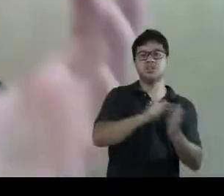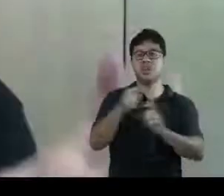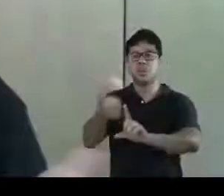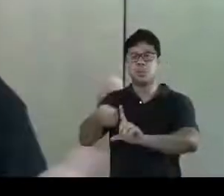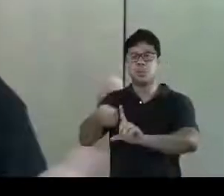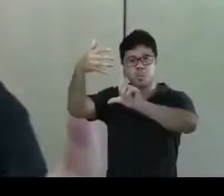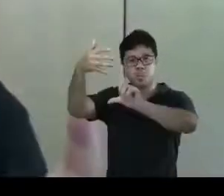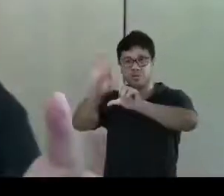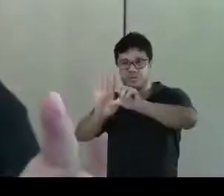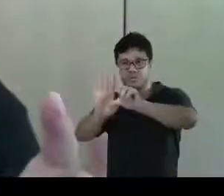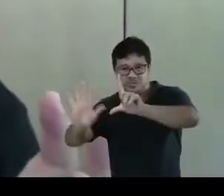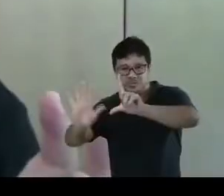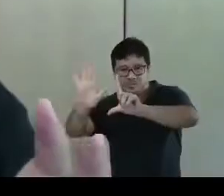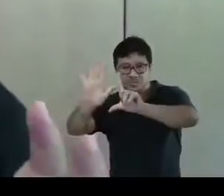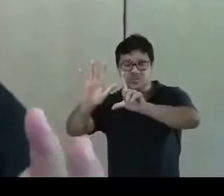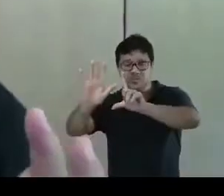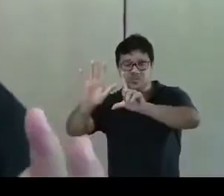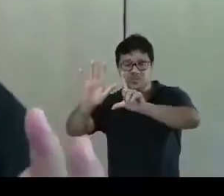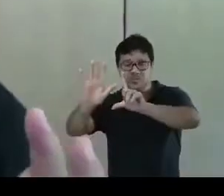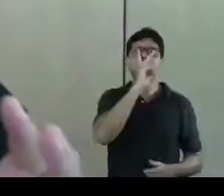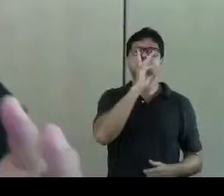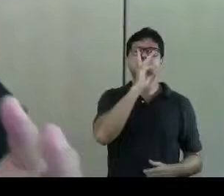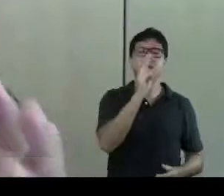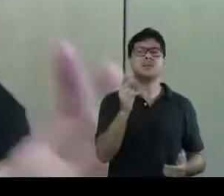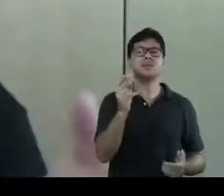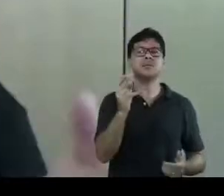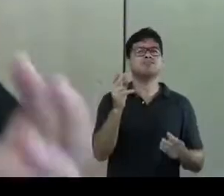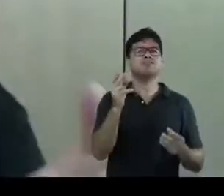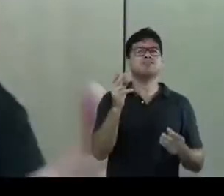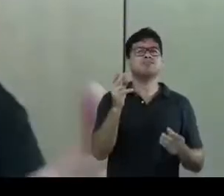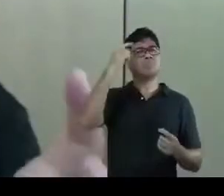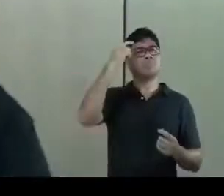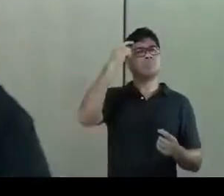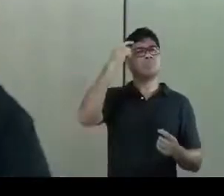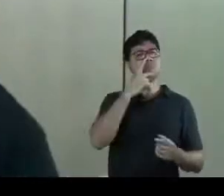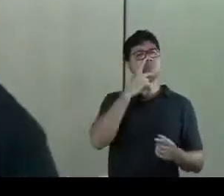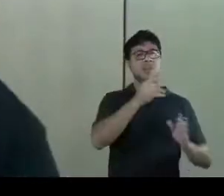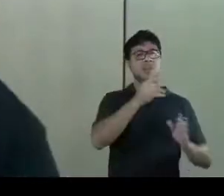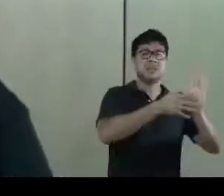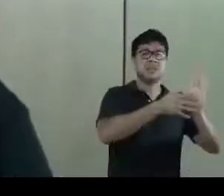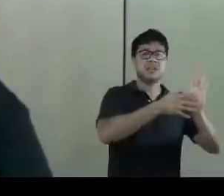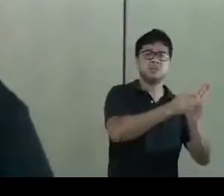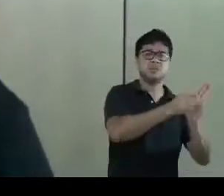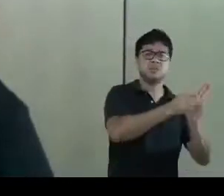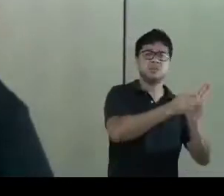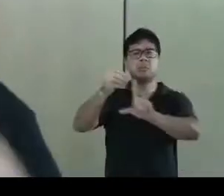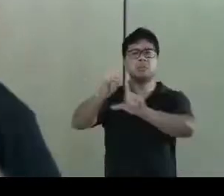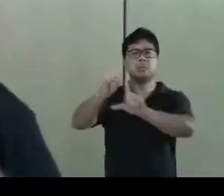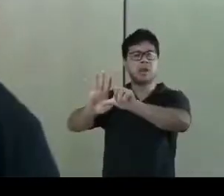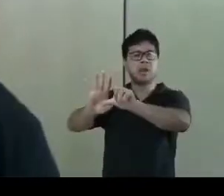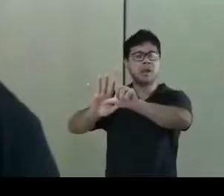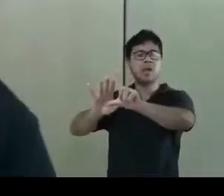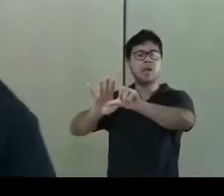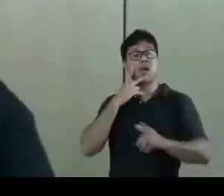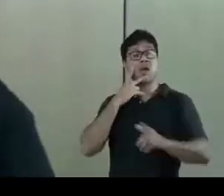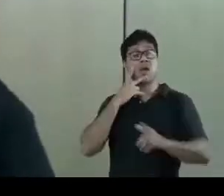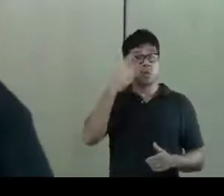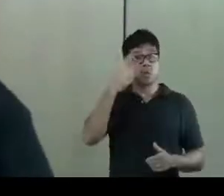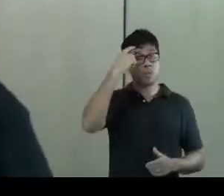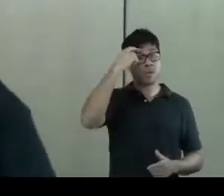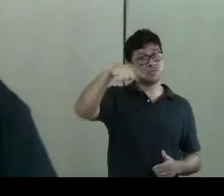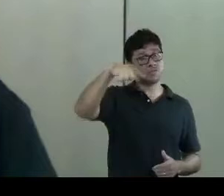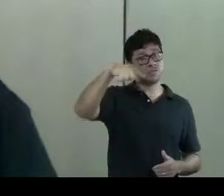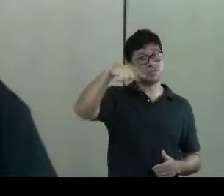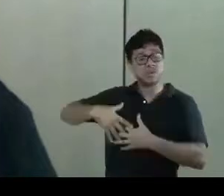escrita do seu suporte material, e ela, a princípio, faz sentido, ao meu ver, eu convido